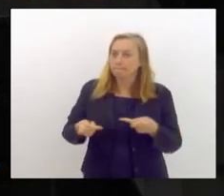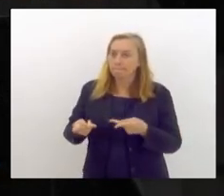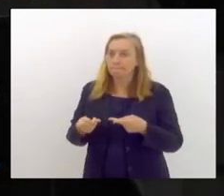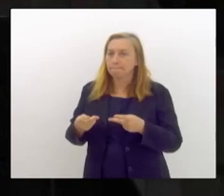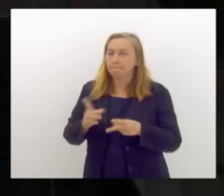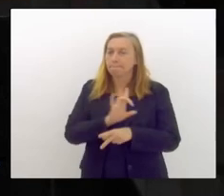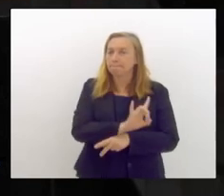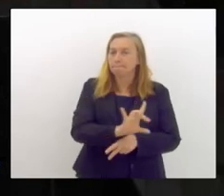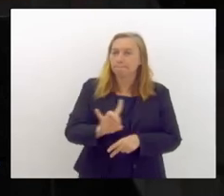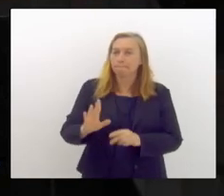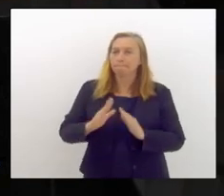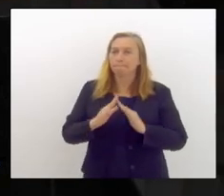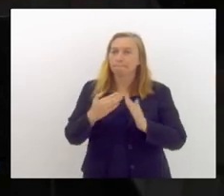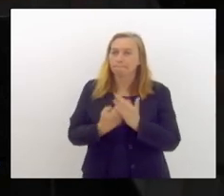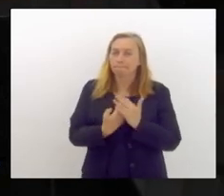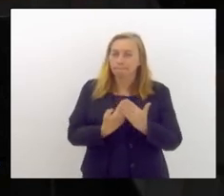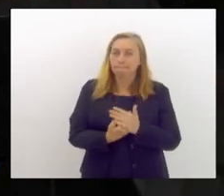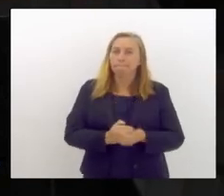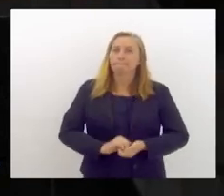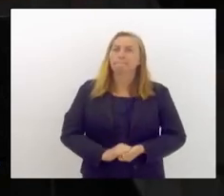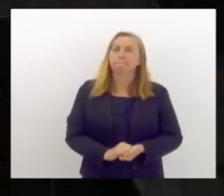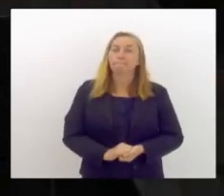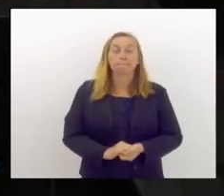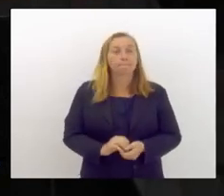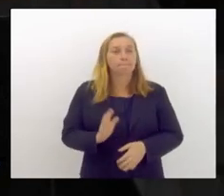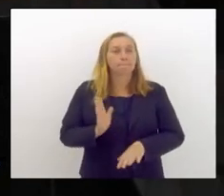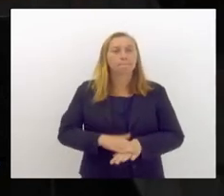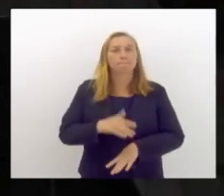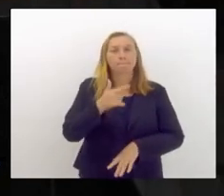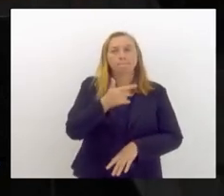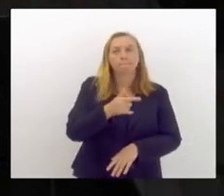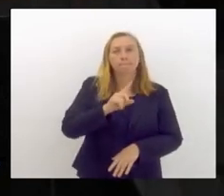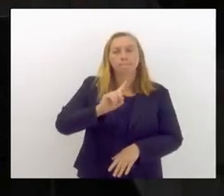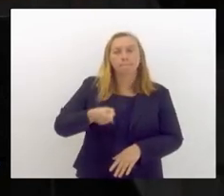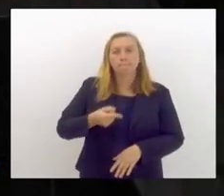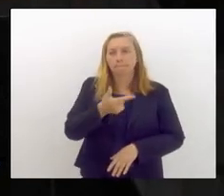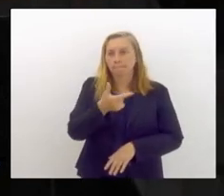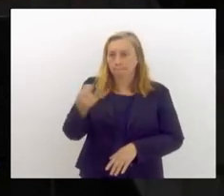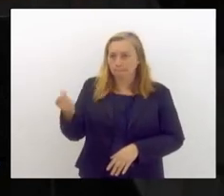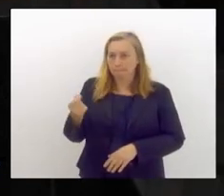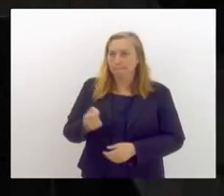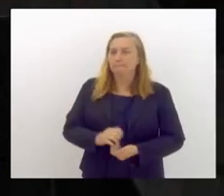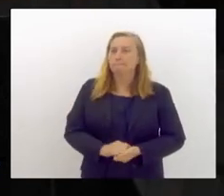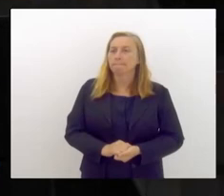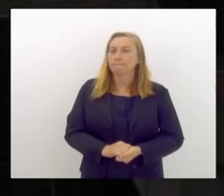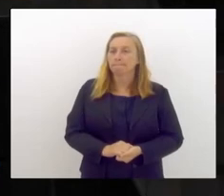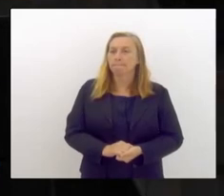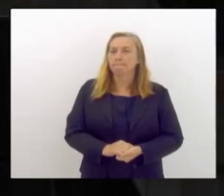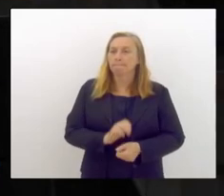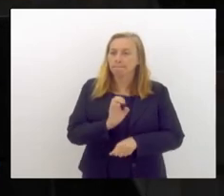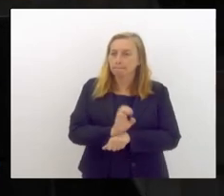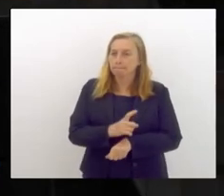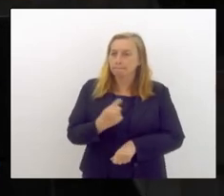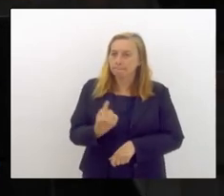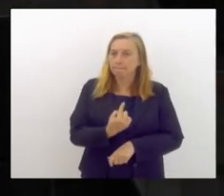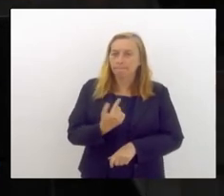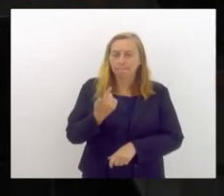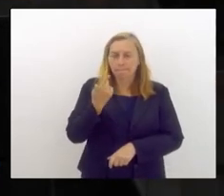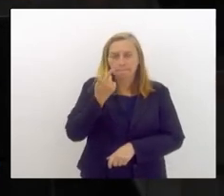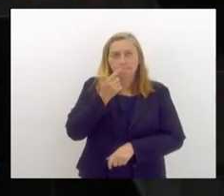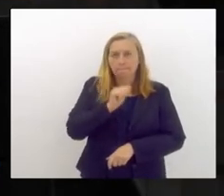uma dessas unidades escolares. Mais de 1.200 unidades escolares no nosso estado, a gente não